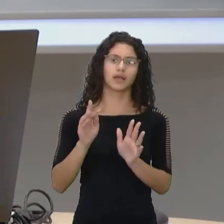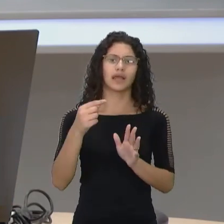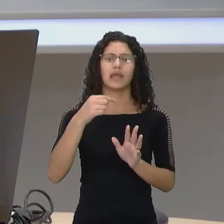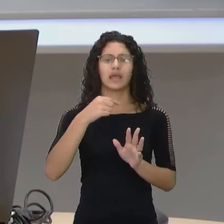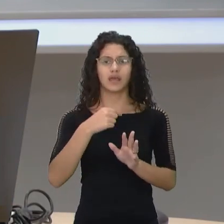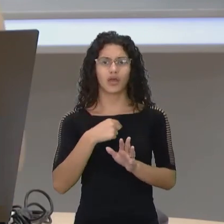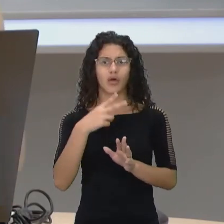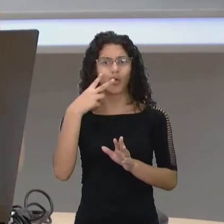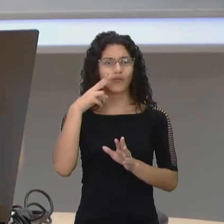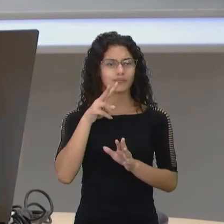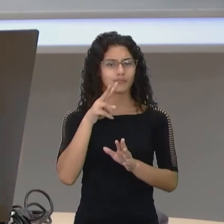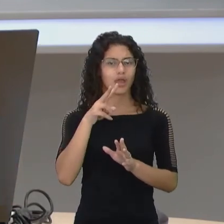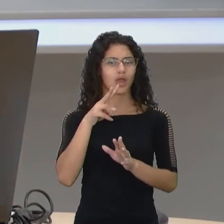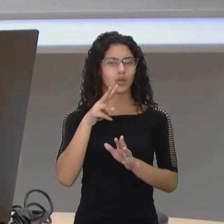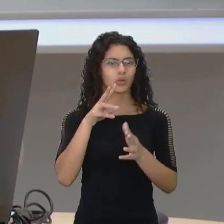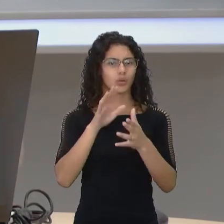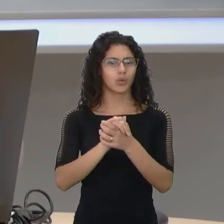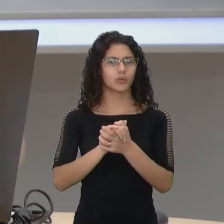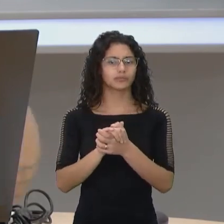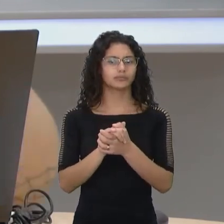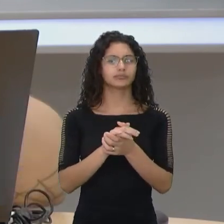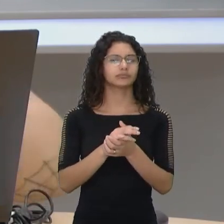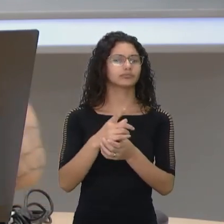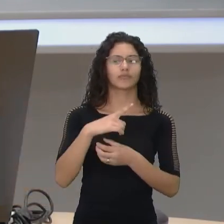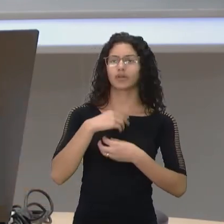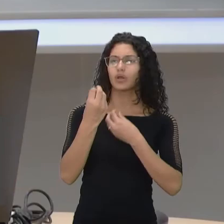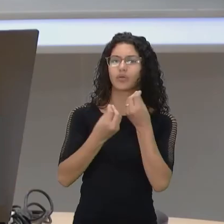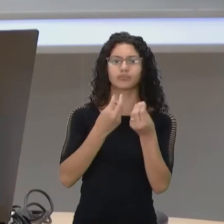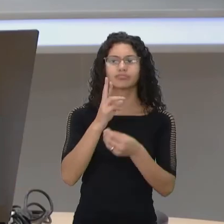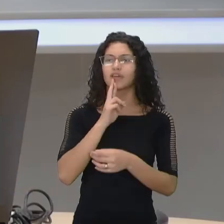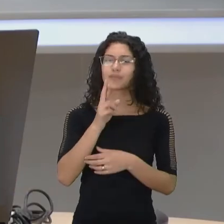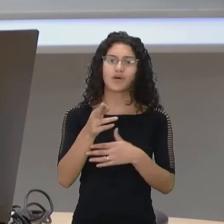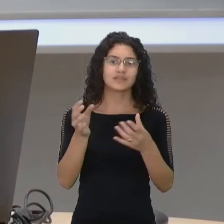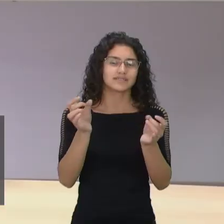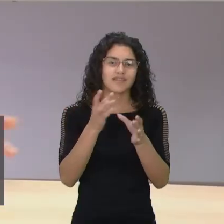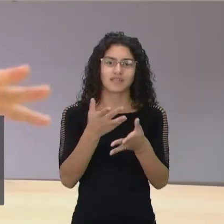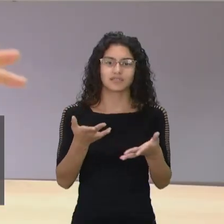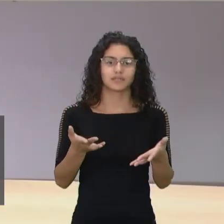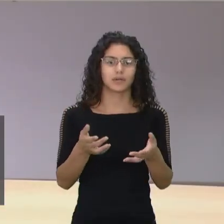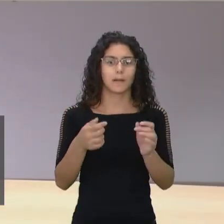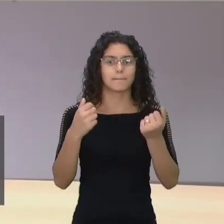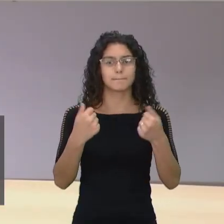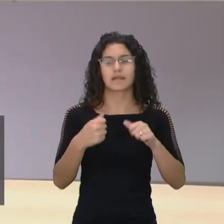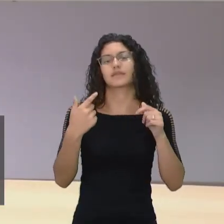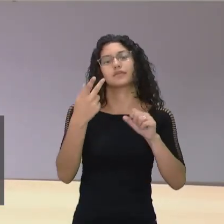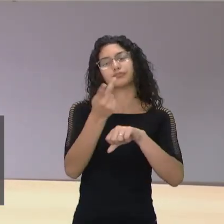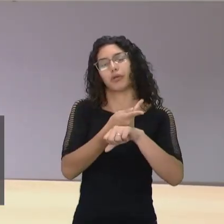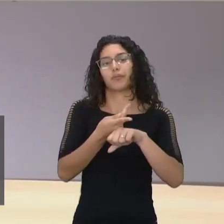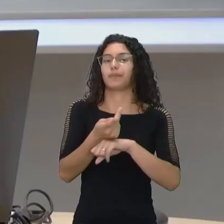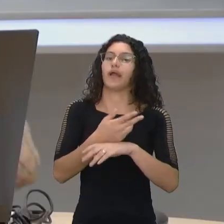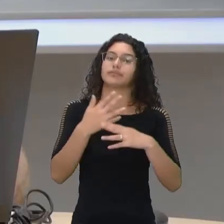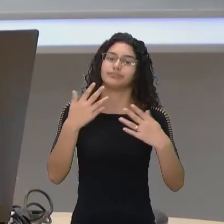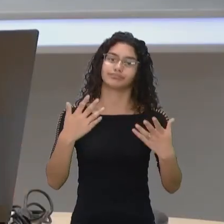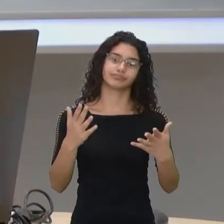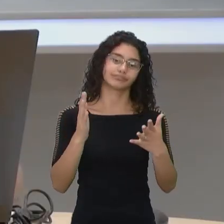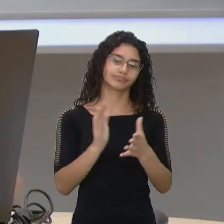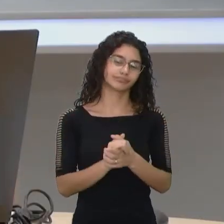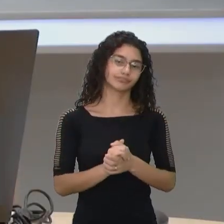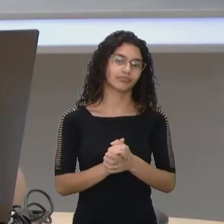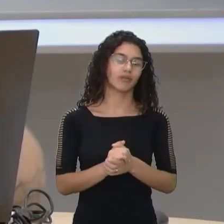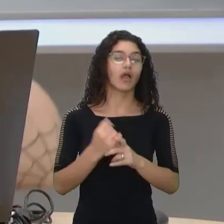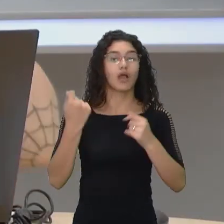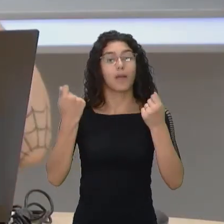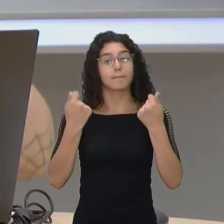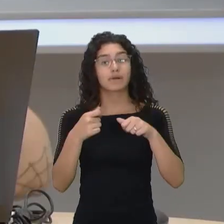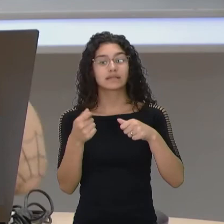aqui diante de um negócio que eu não tenho uma resposta pronta. Vou ter que sair da minha zona de conforto. Vou ter que sair da minha zona de conforto. Vou ter que